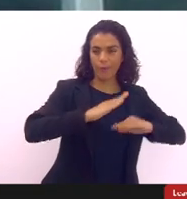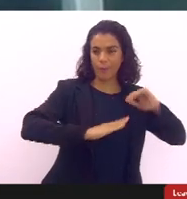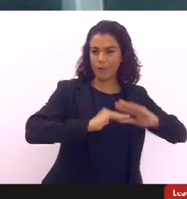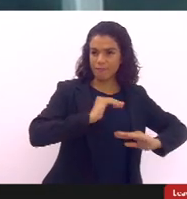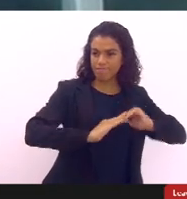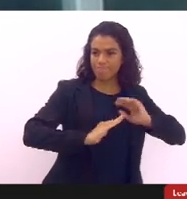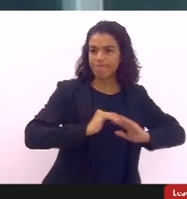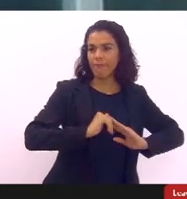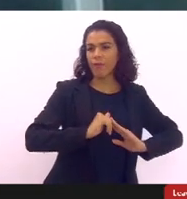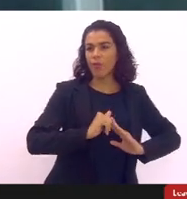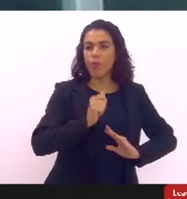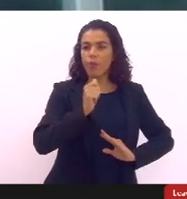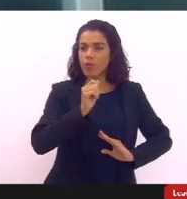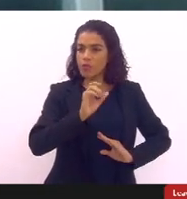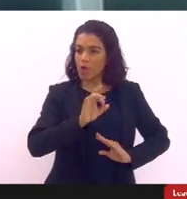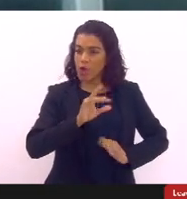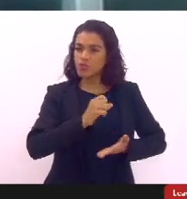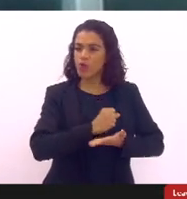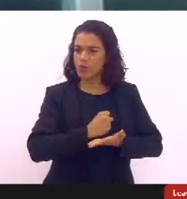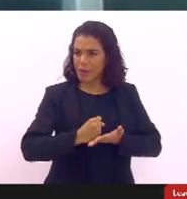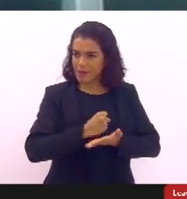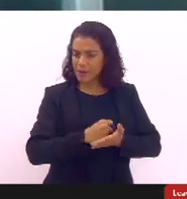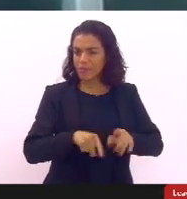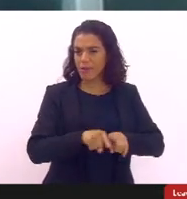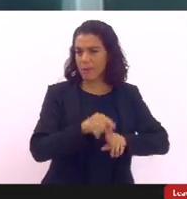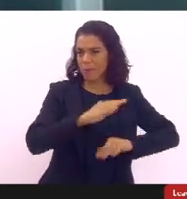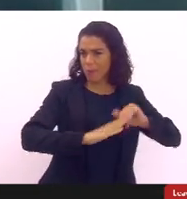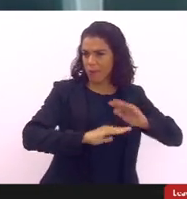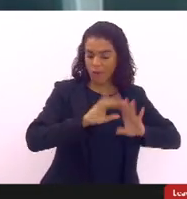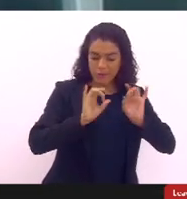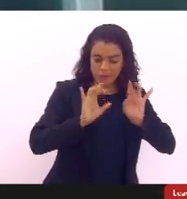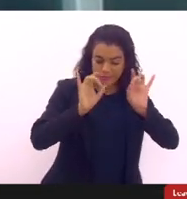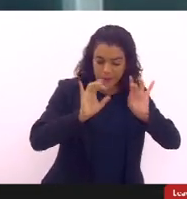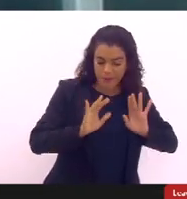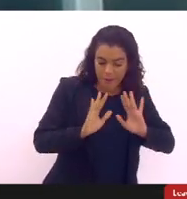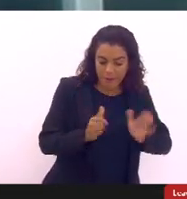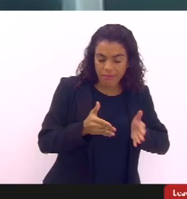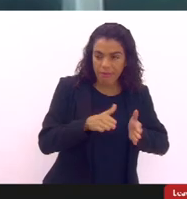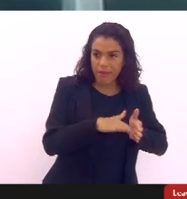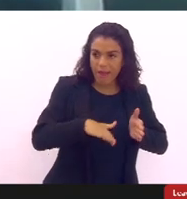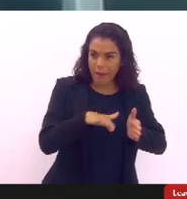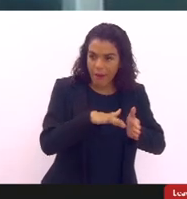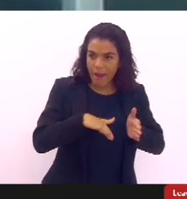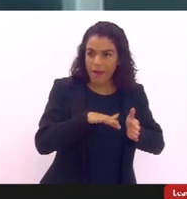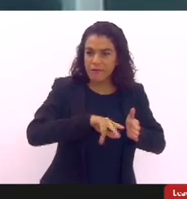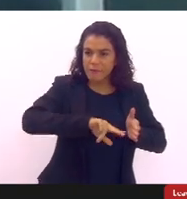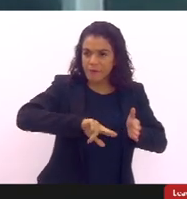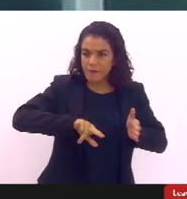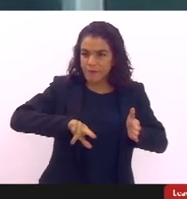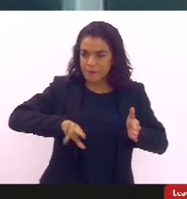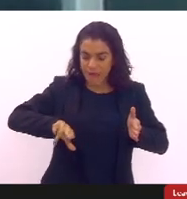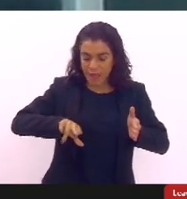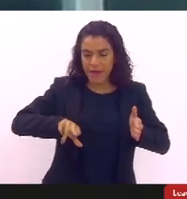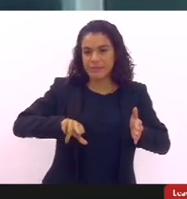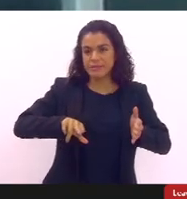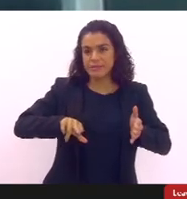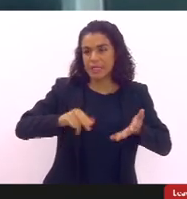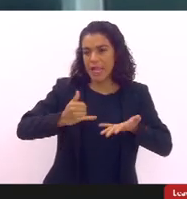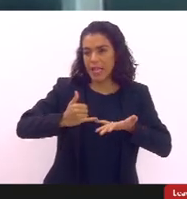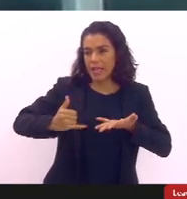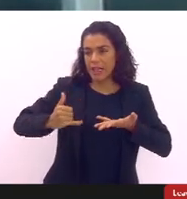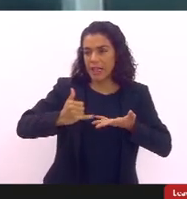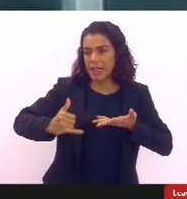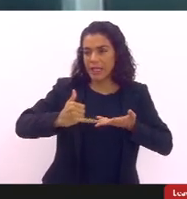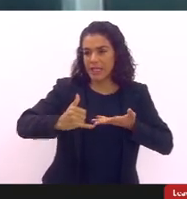temos técnicos só da Secretaria, nós contratamos técnicos, são especialistas na área, né, de várias linhas de cuidado.